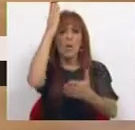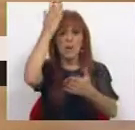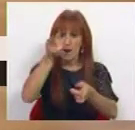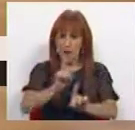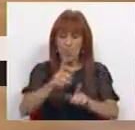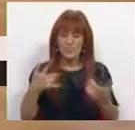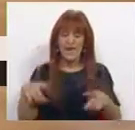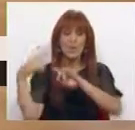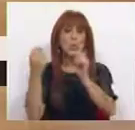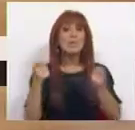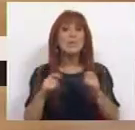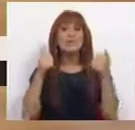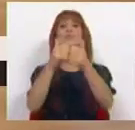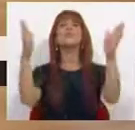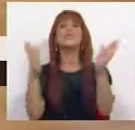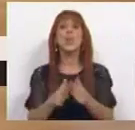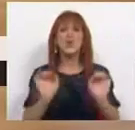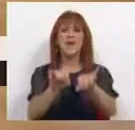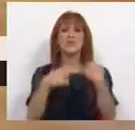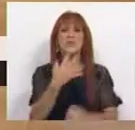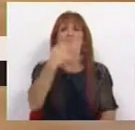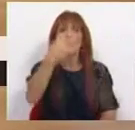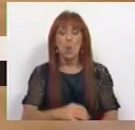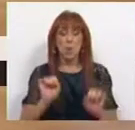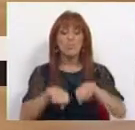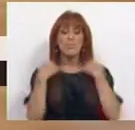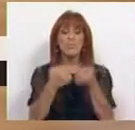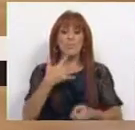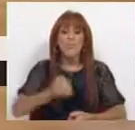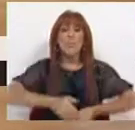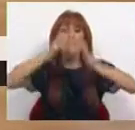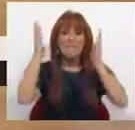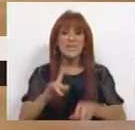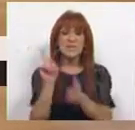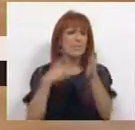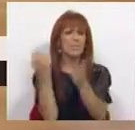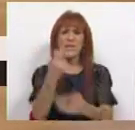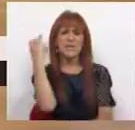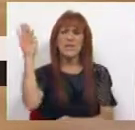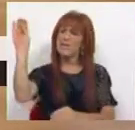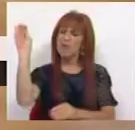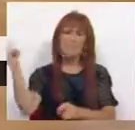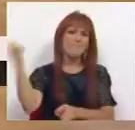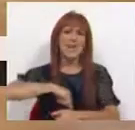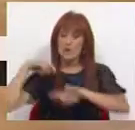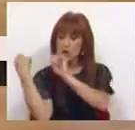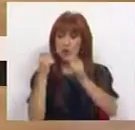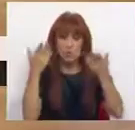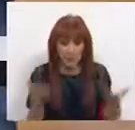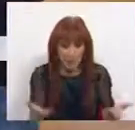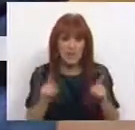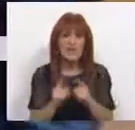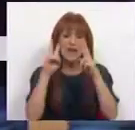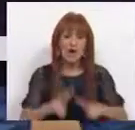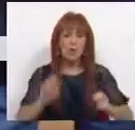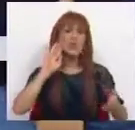deficiência. Este é um debate para toda a sociedade e toda a sociedade tem que ser definitivamente convocada a discutir e